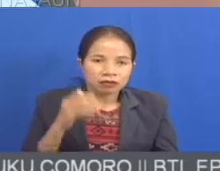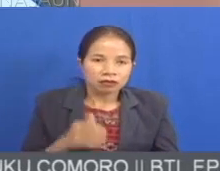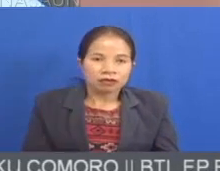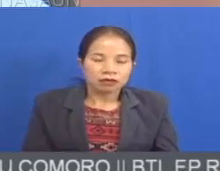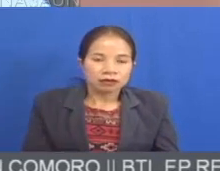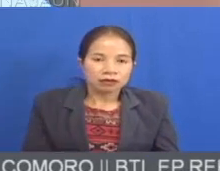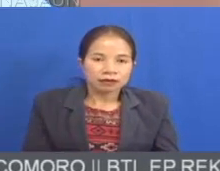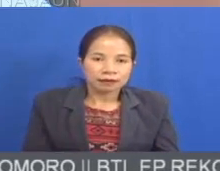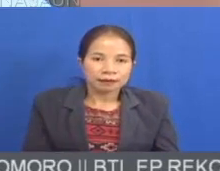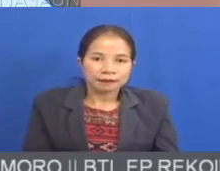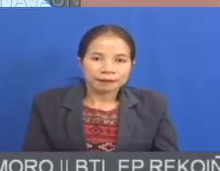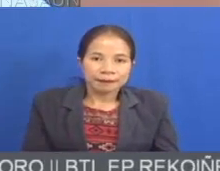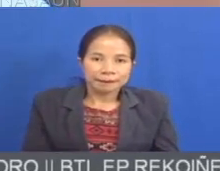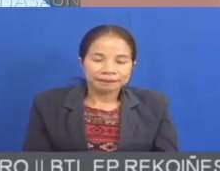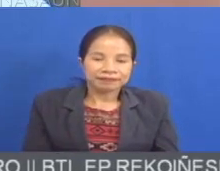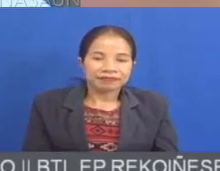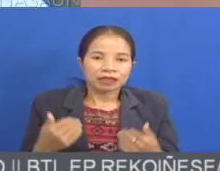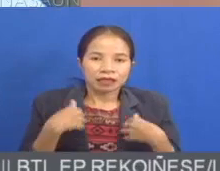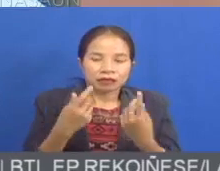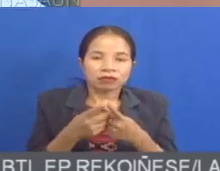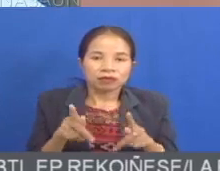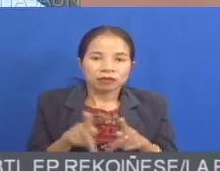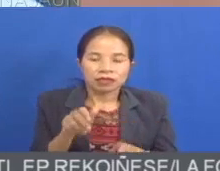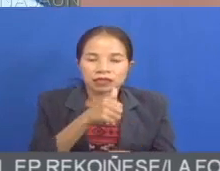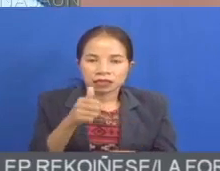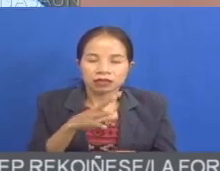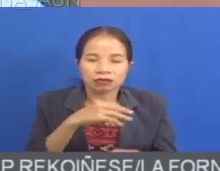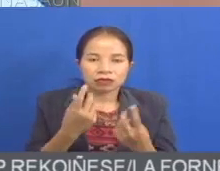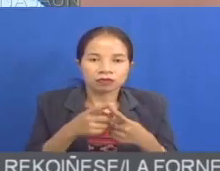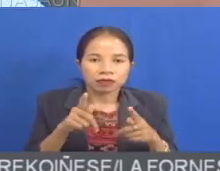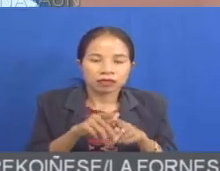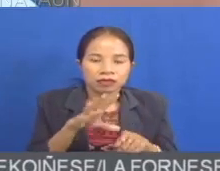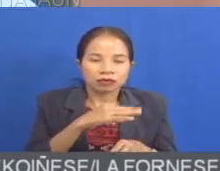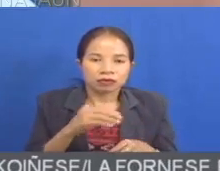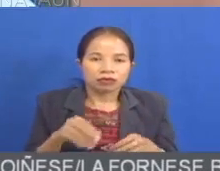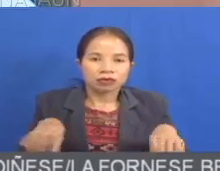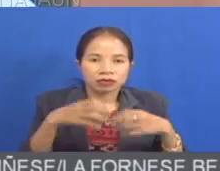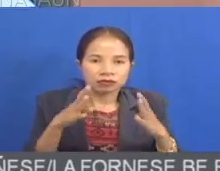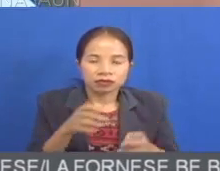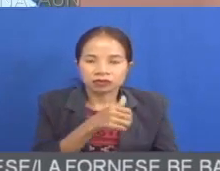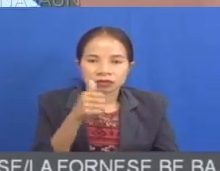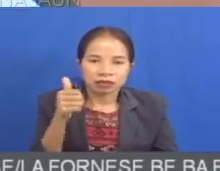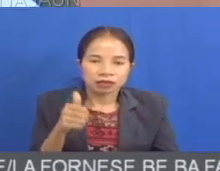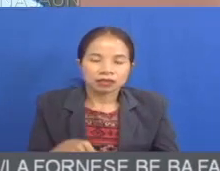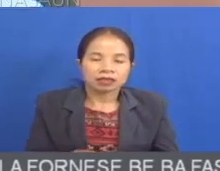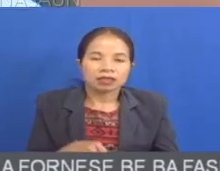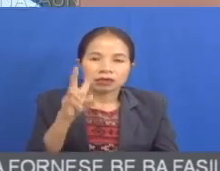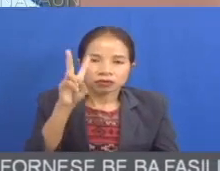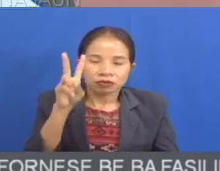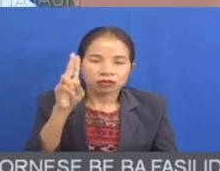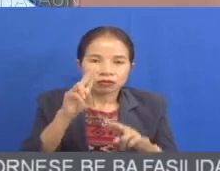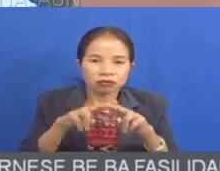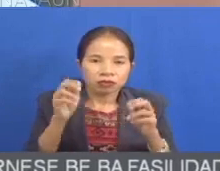nível a companhia, né, entre trabalhador ou companhia, e do bolo narambi partida, parte rua maca tura moto. O